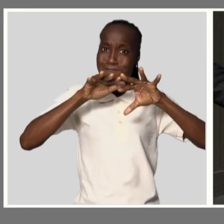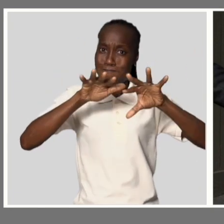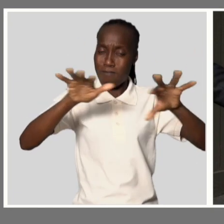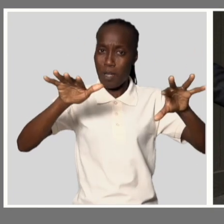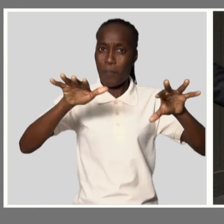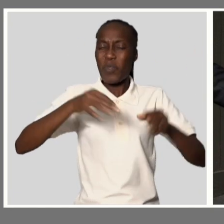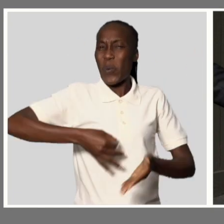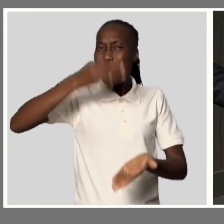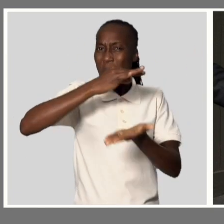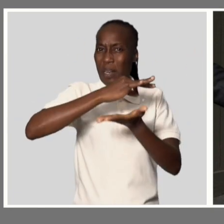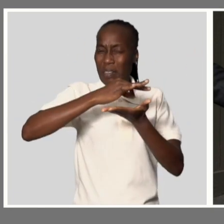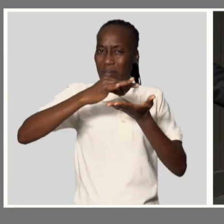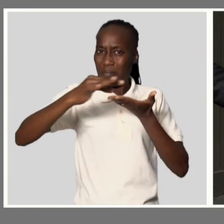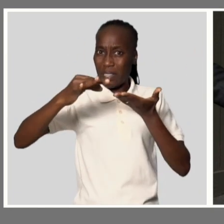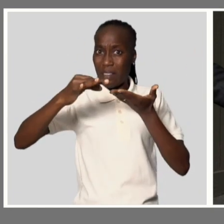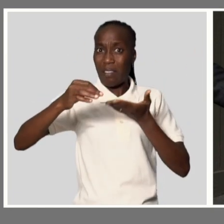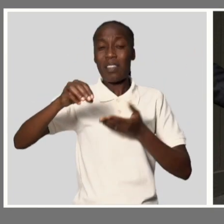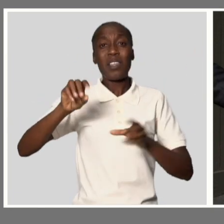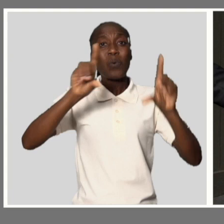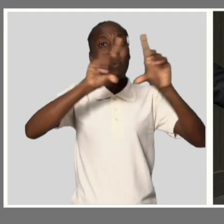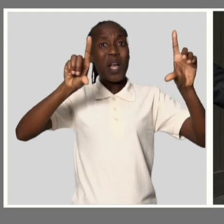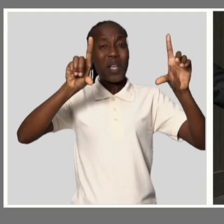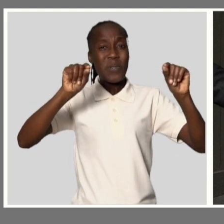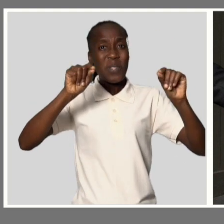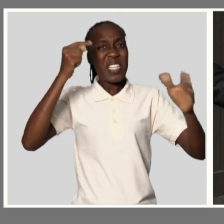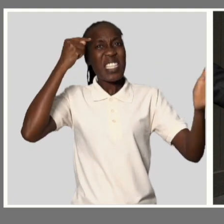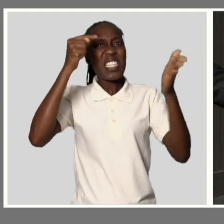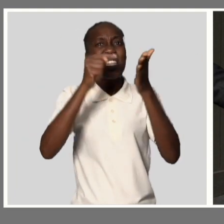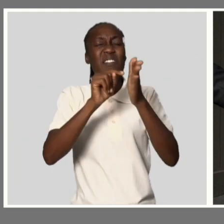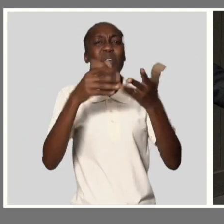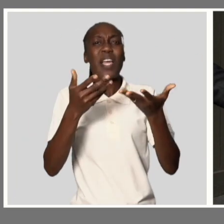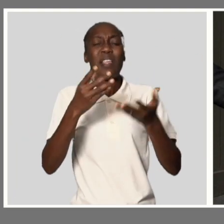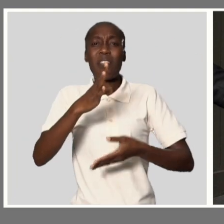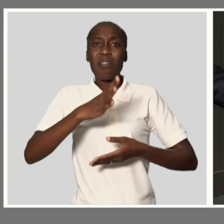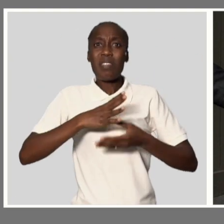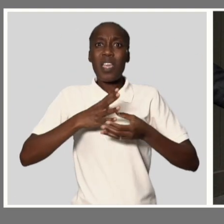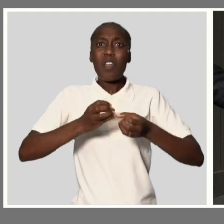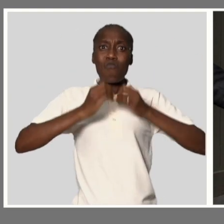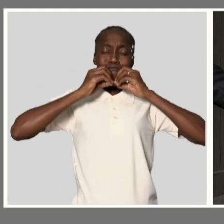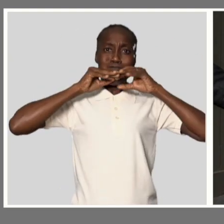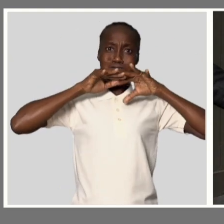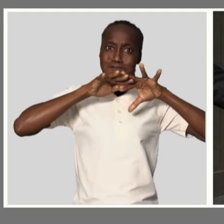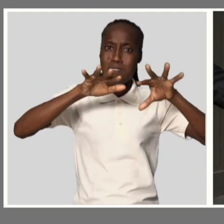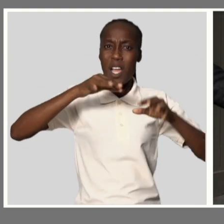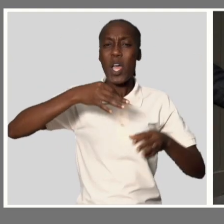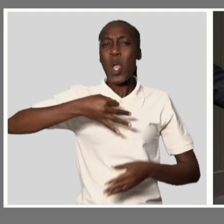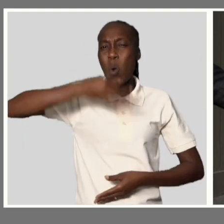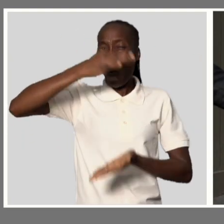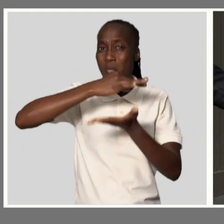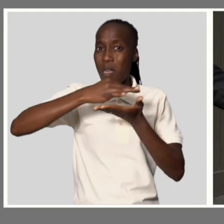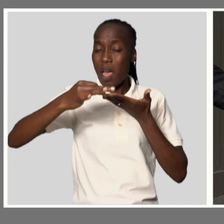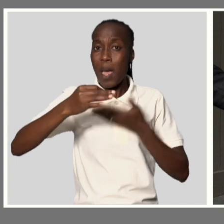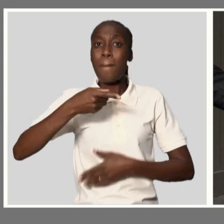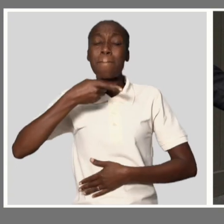publicadas. Ao elevar a qualidade das matérias, significa ter uma informação de qualidade que